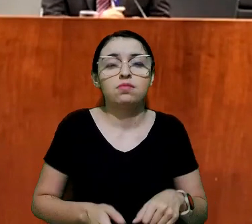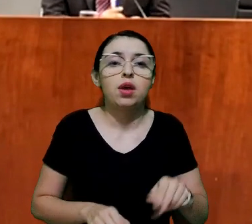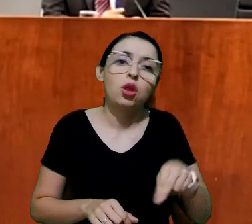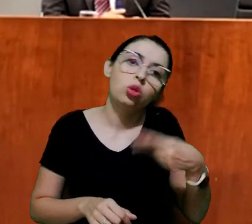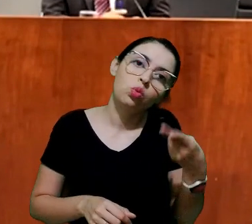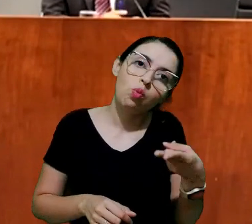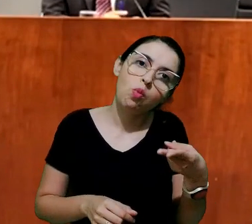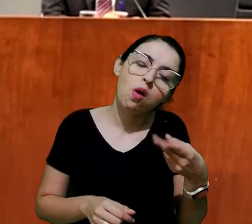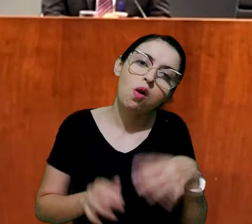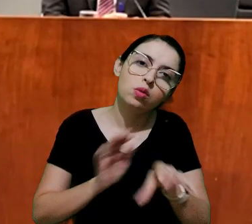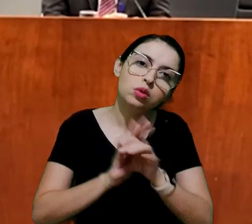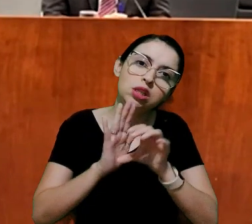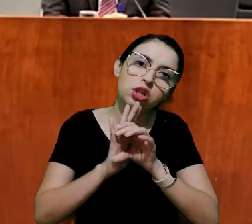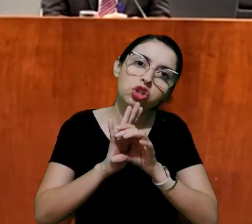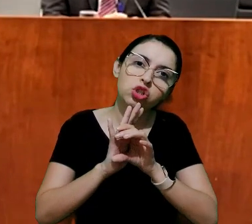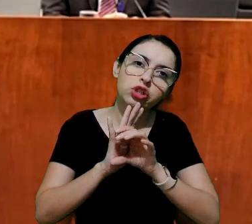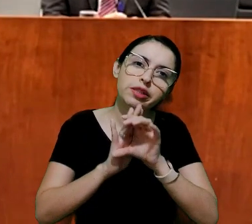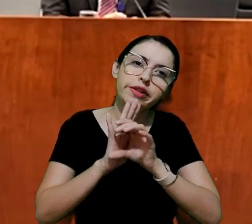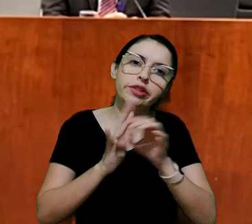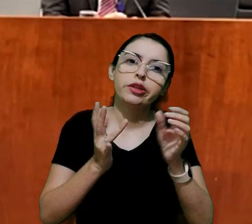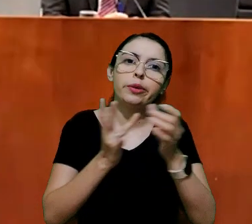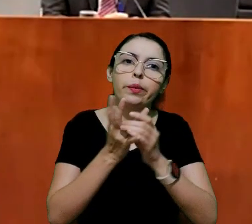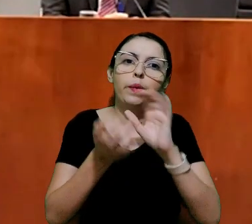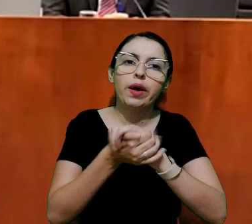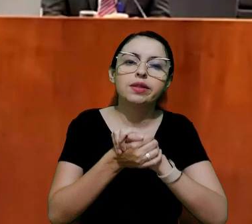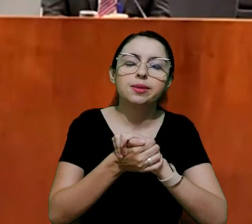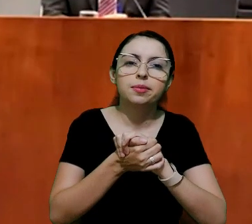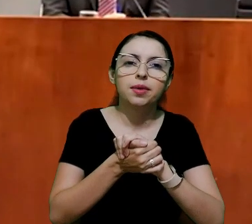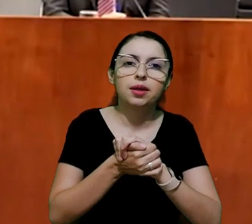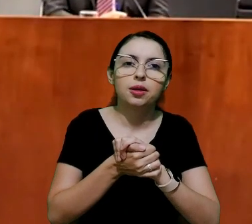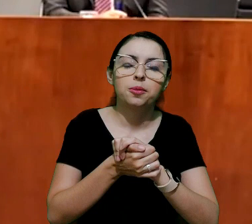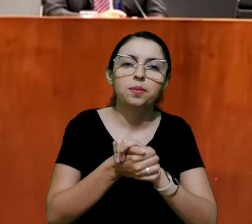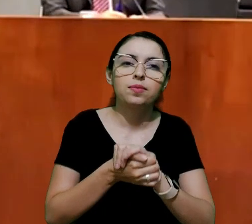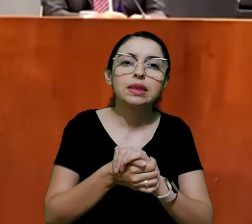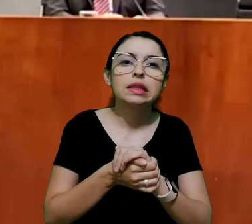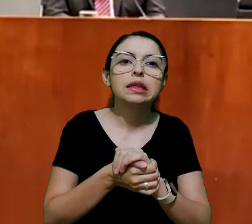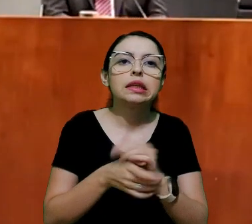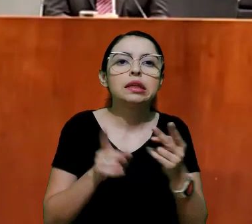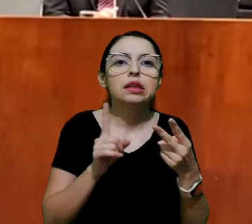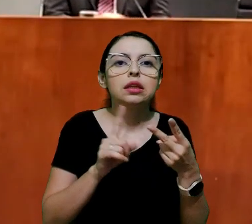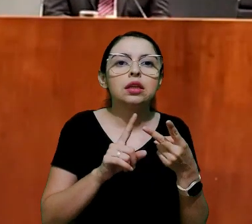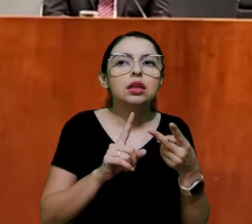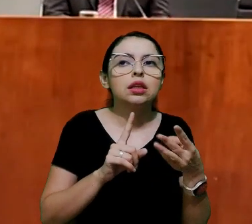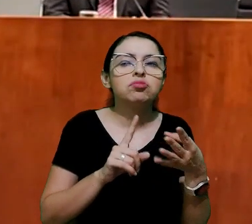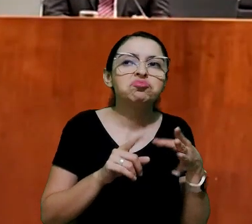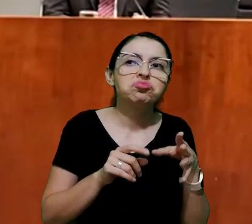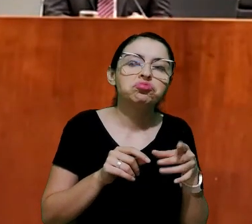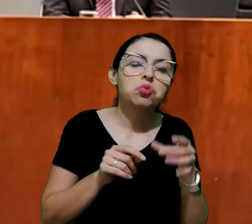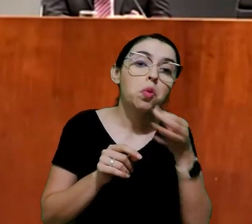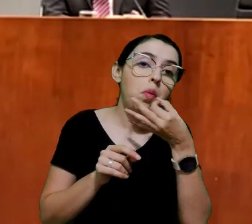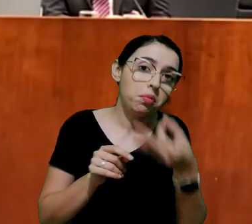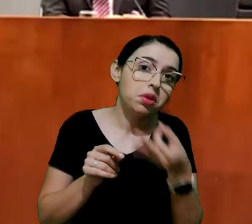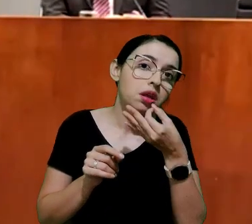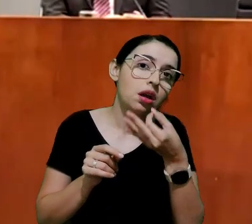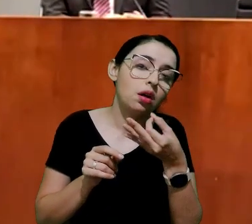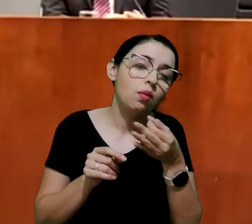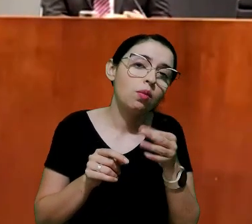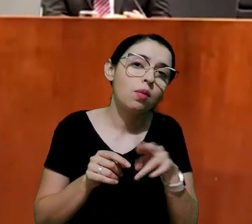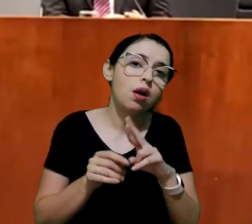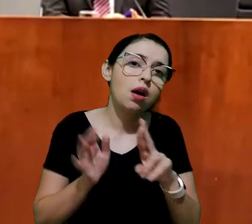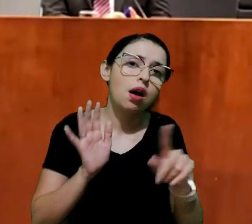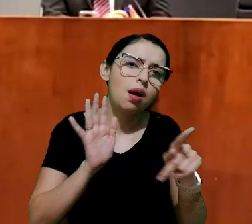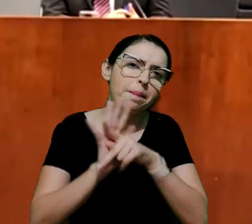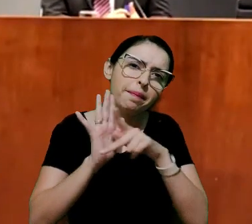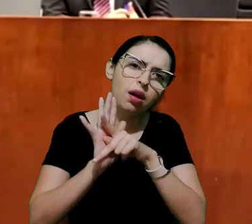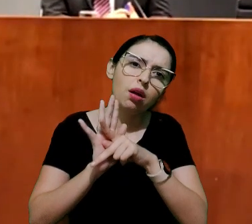retrata o casamento. E aí eu faço mais um outro vínculo, já que a professora Rosa mencionou a prova. É